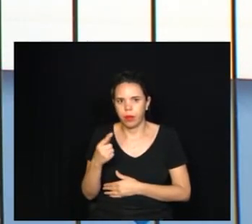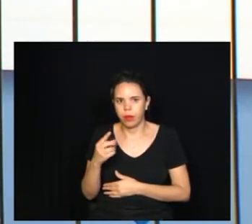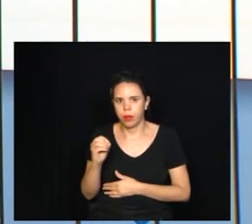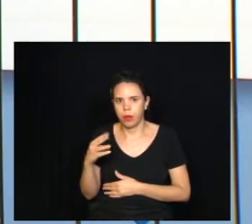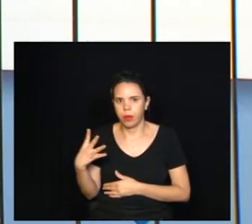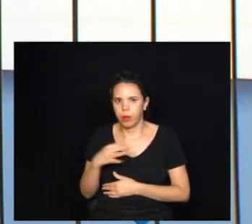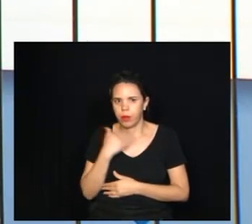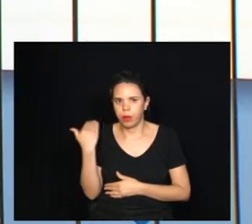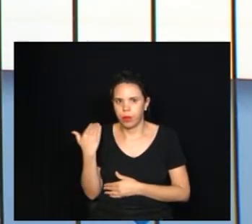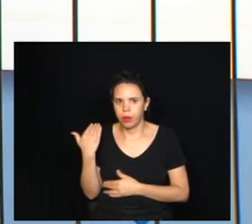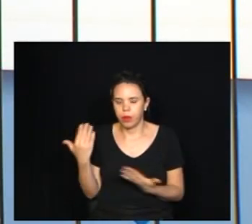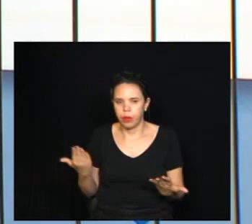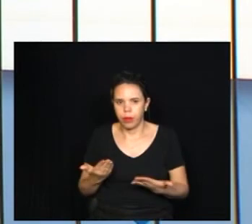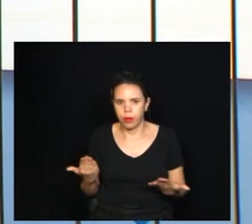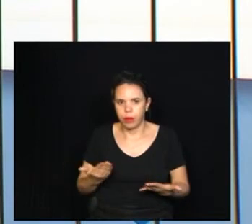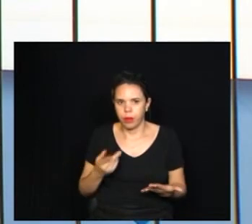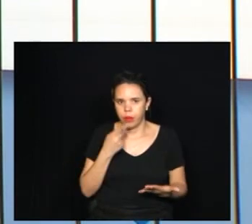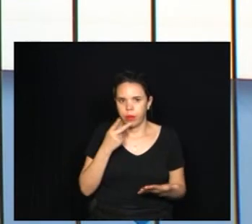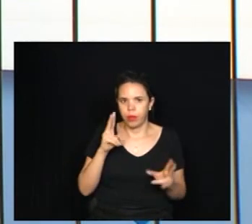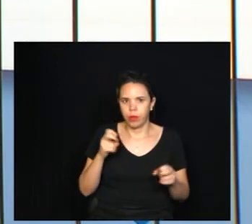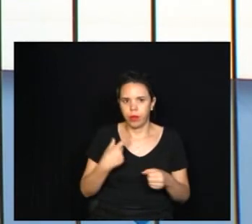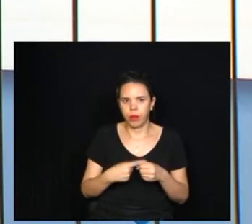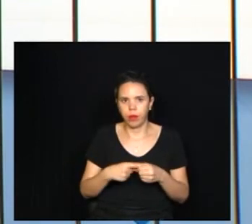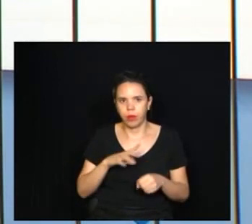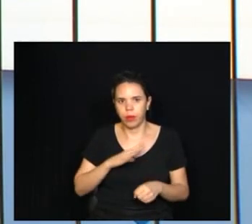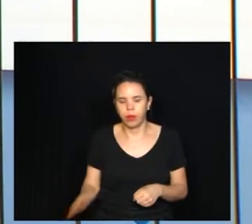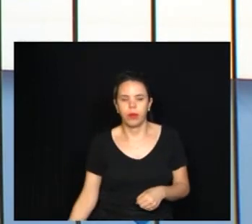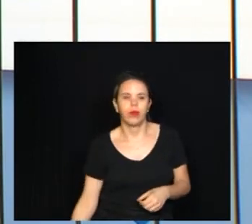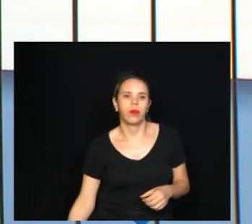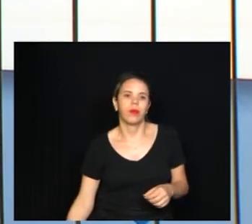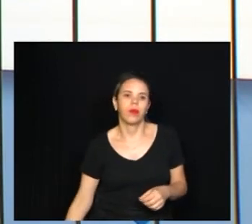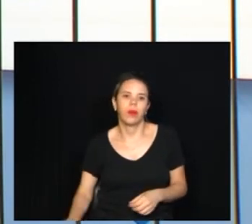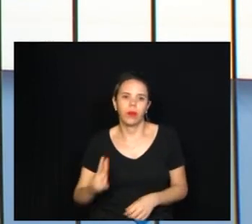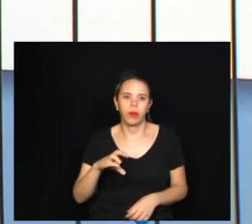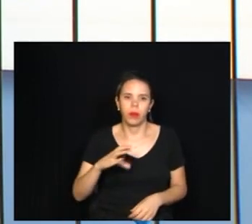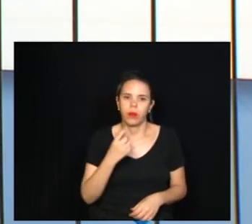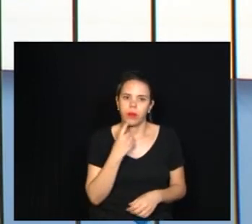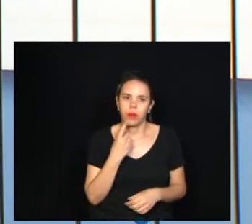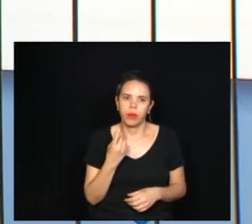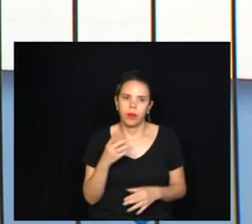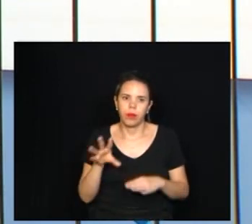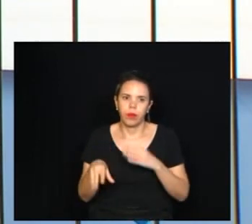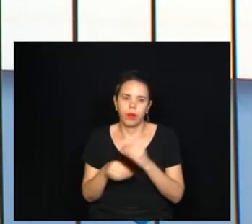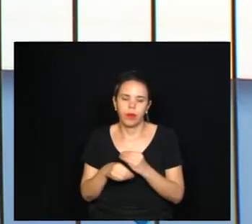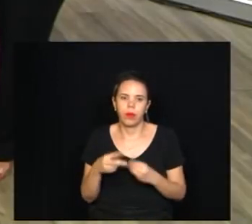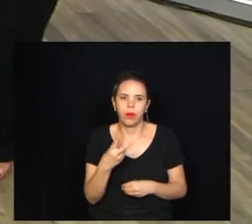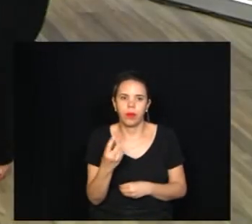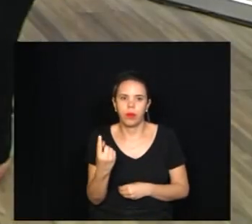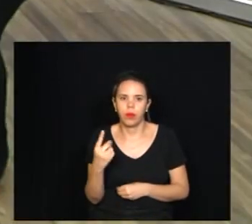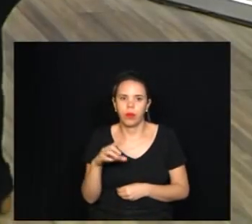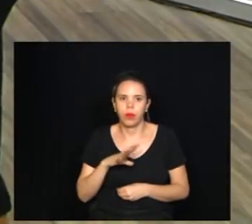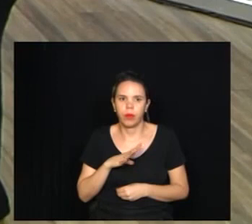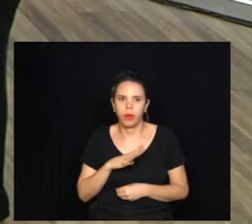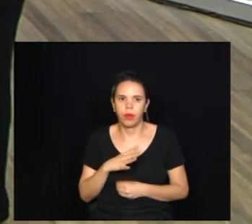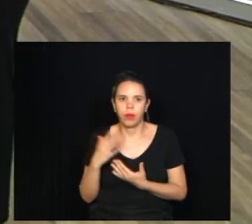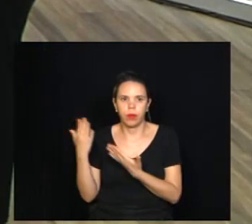148.104 óbitos. Agora nós vamos falar dos municípios da região metropolitana de Campinas, que compreende aí 21